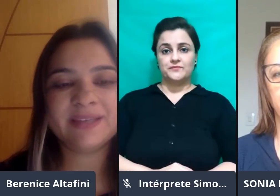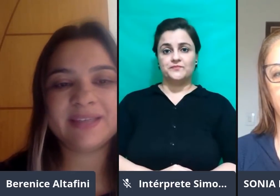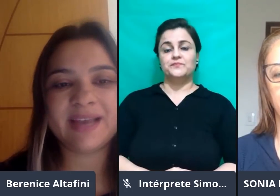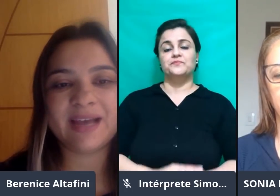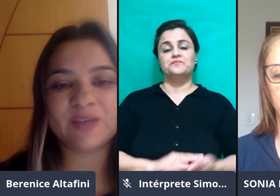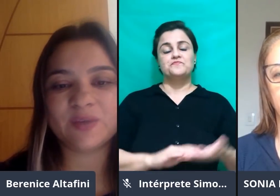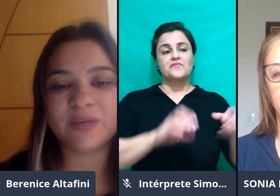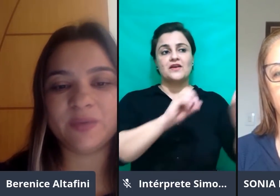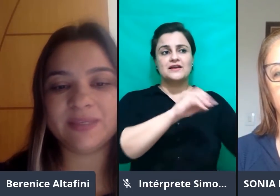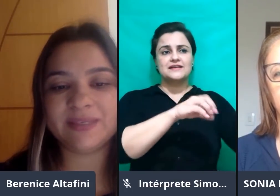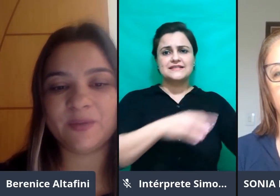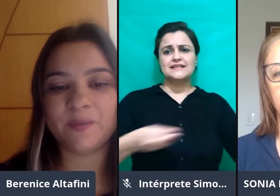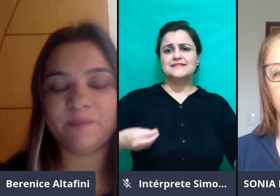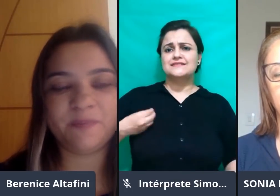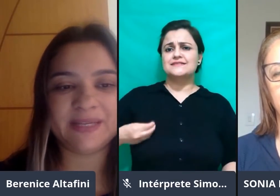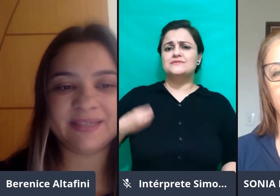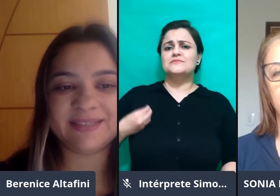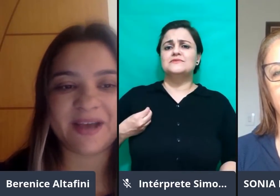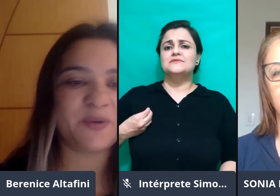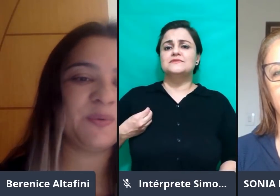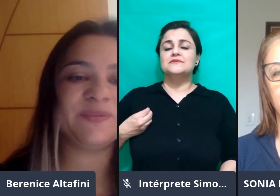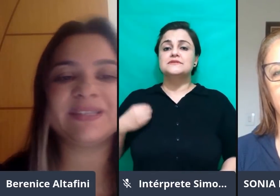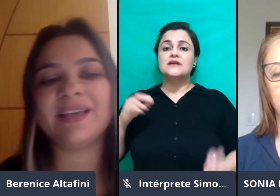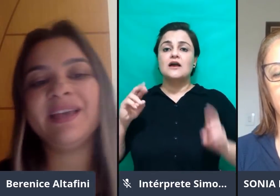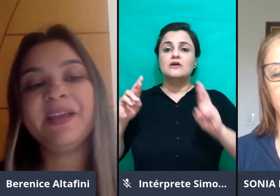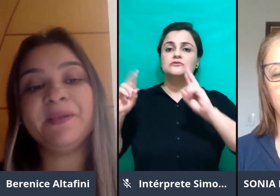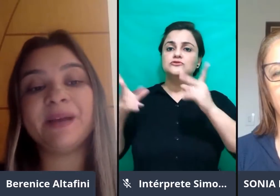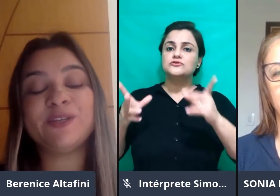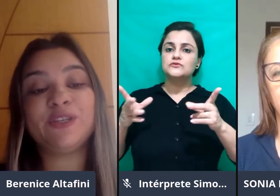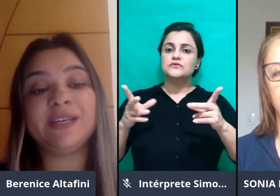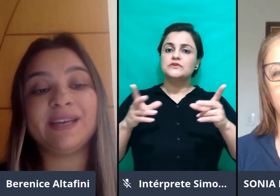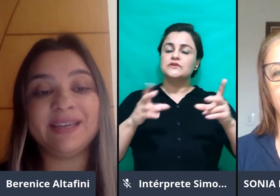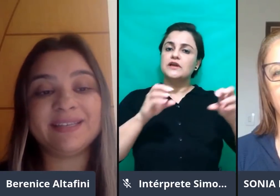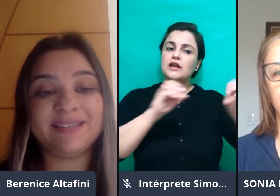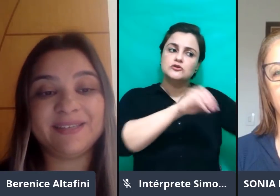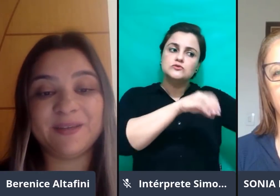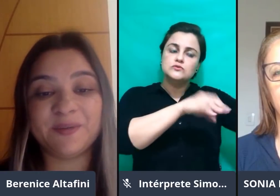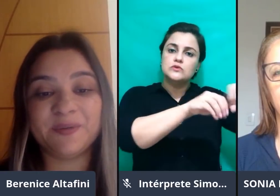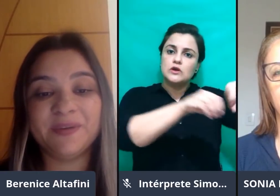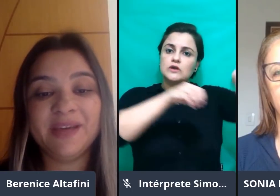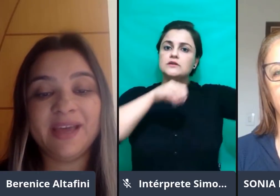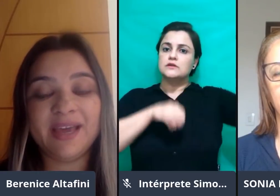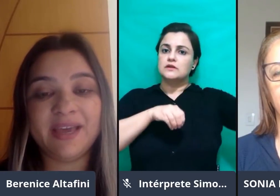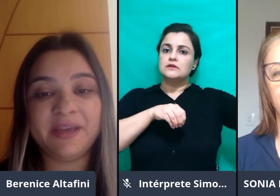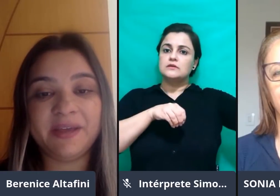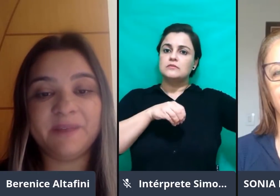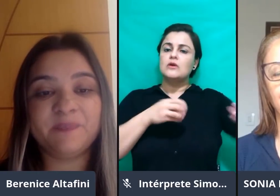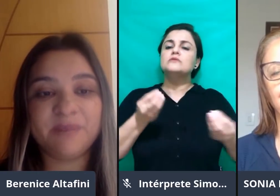Como será, Sônia, o ensino presencial? Como você imagina esse ensino